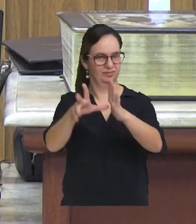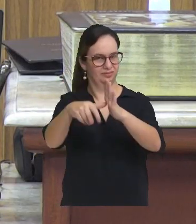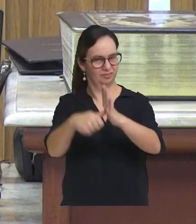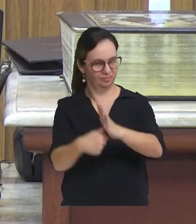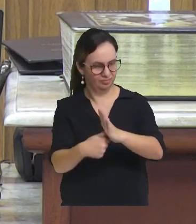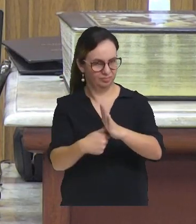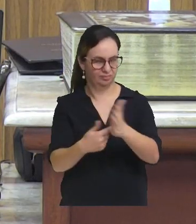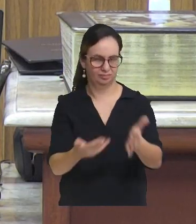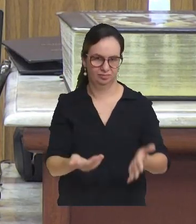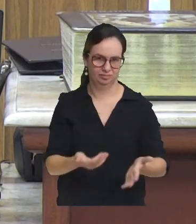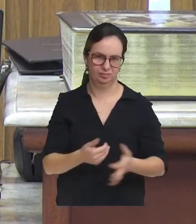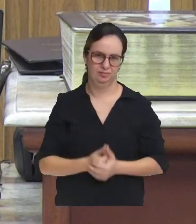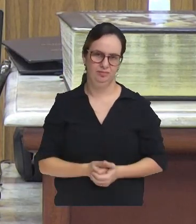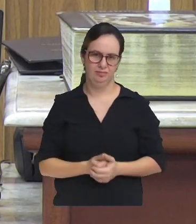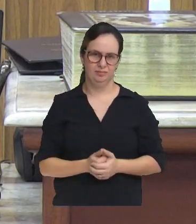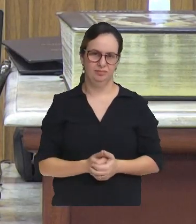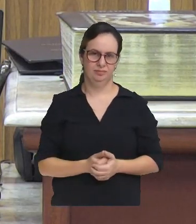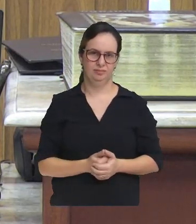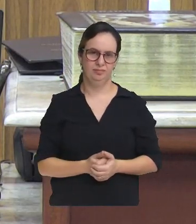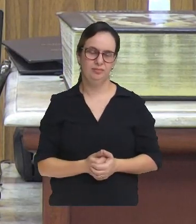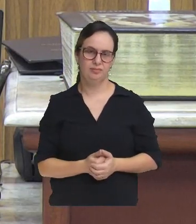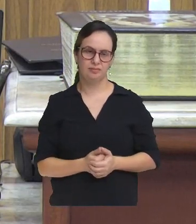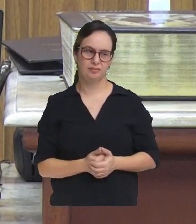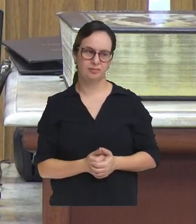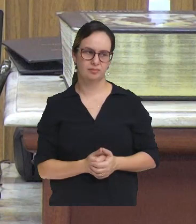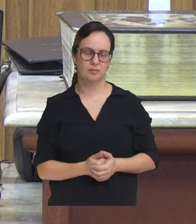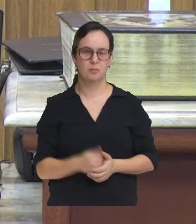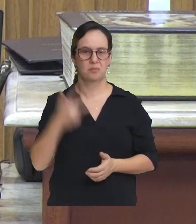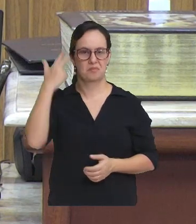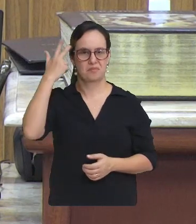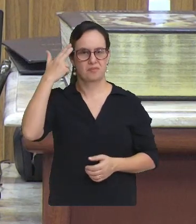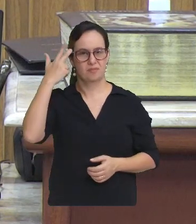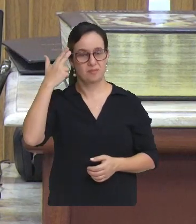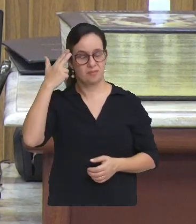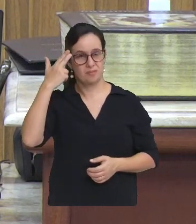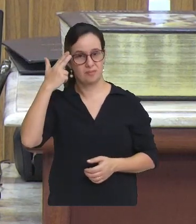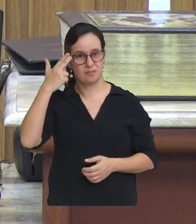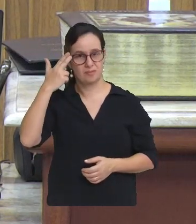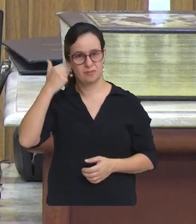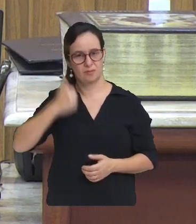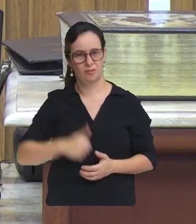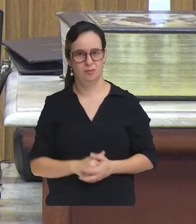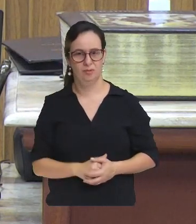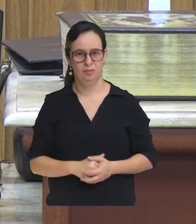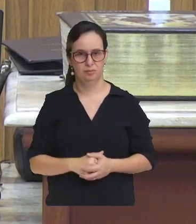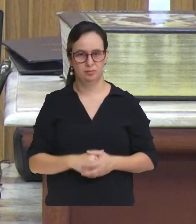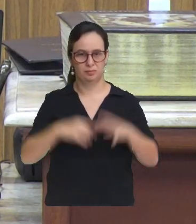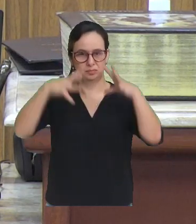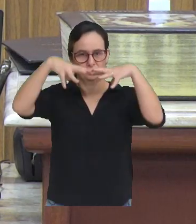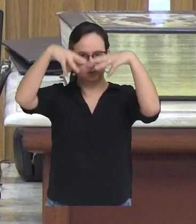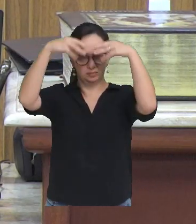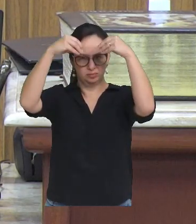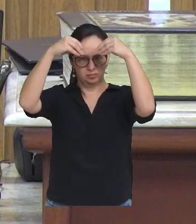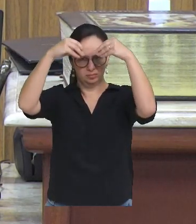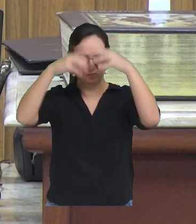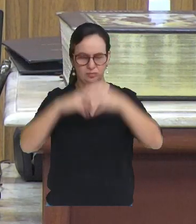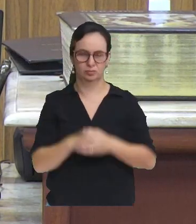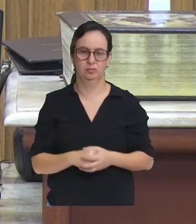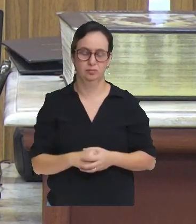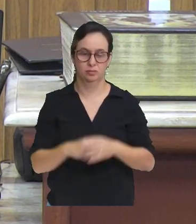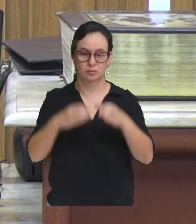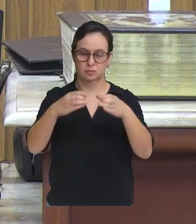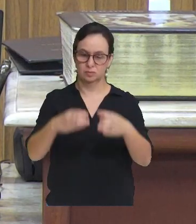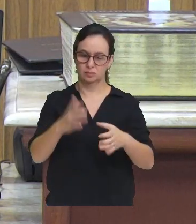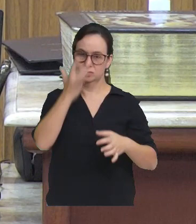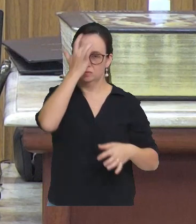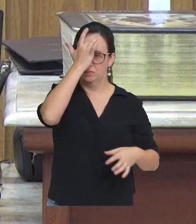tramela, para entrar dentro de um estabelecimento. Geralmente, ele se utiliza o quê? Do meio mais fácil. E, geralmente,